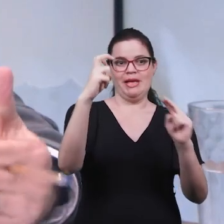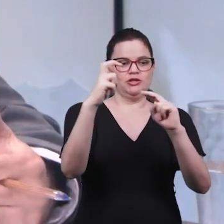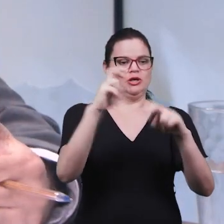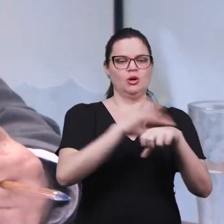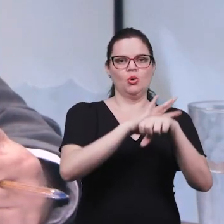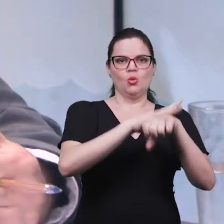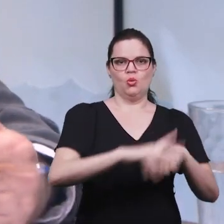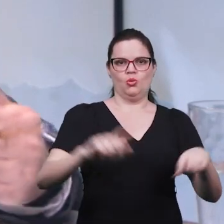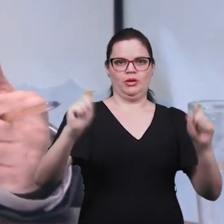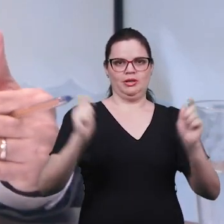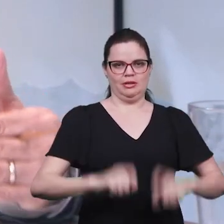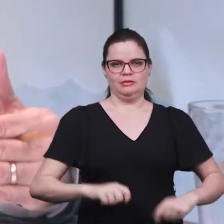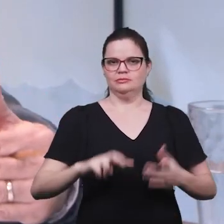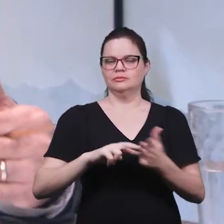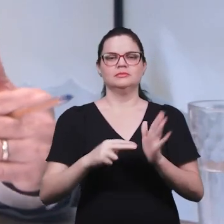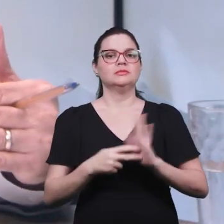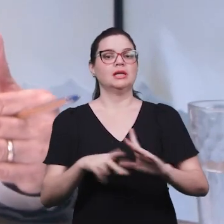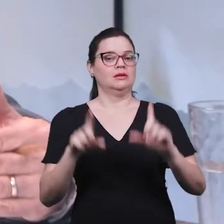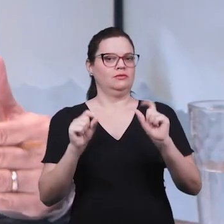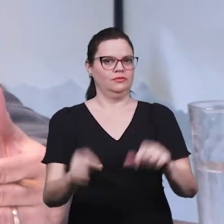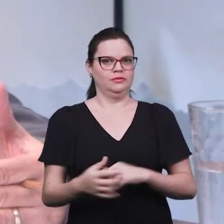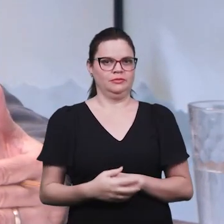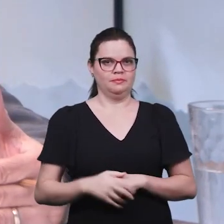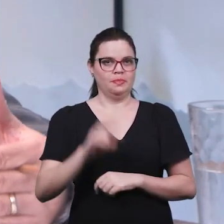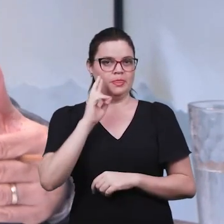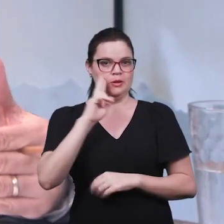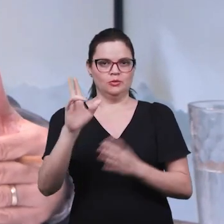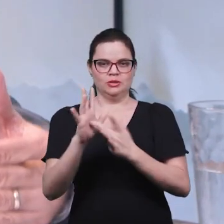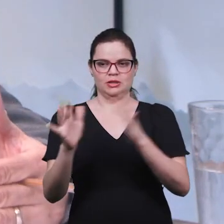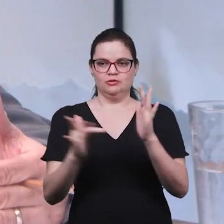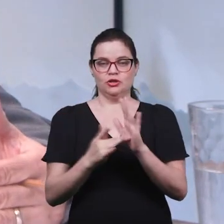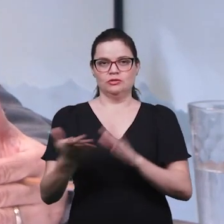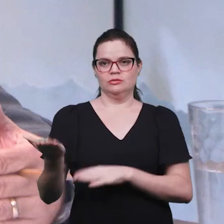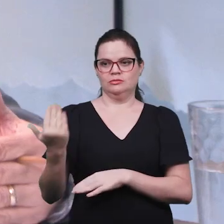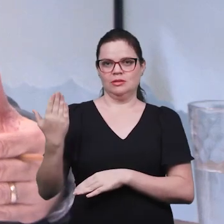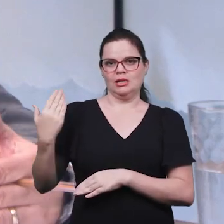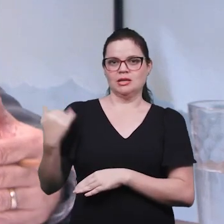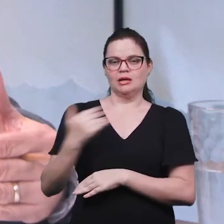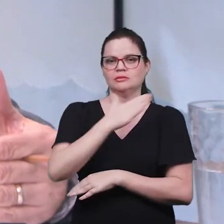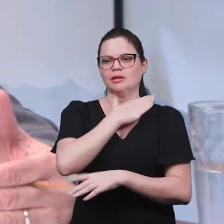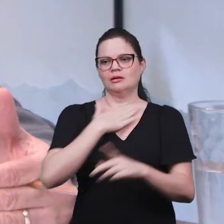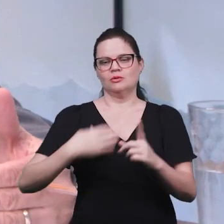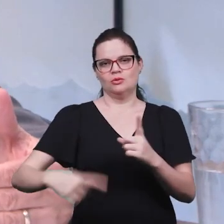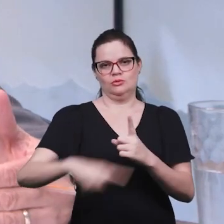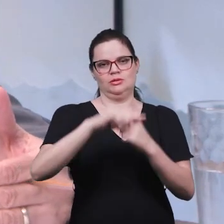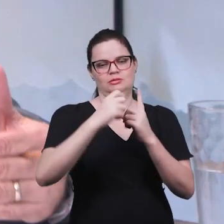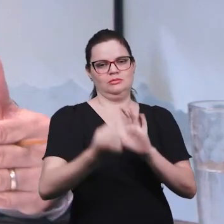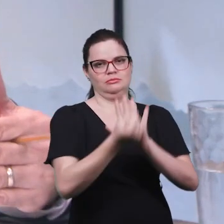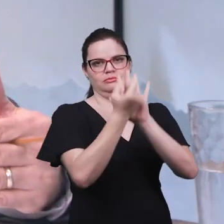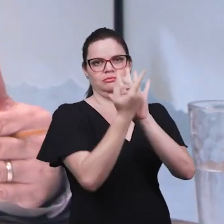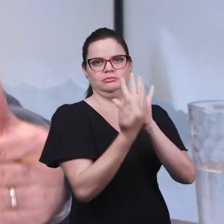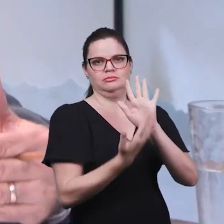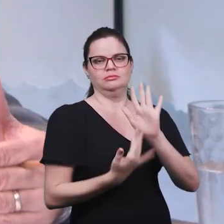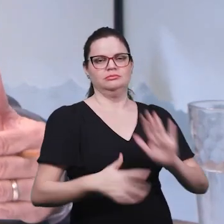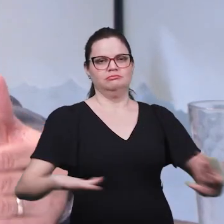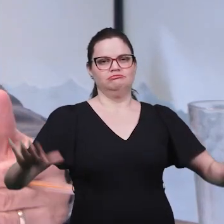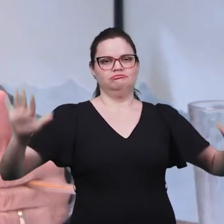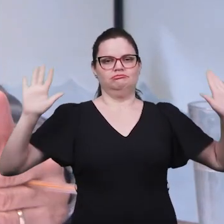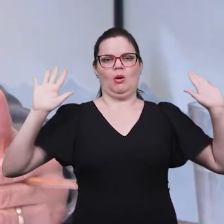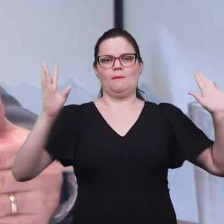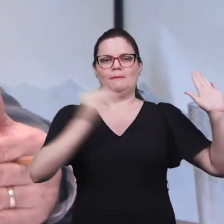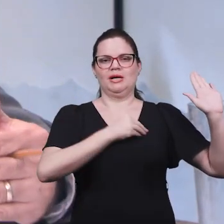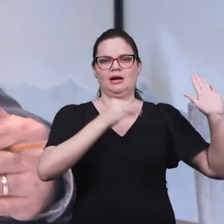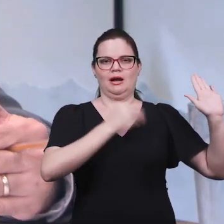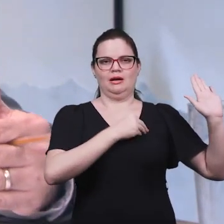que significa isso? Significa que o Senhor Jesus, quando foi levantado na cruz do Calvário, levou sobre